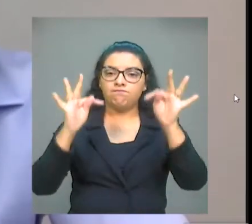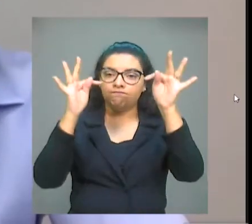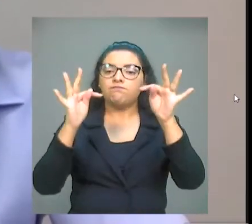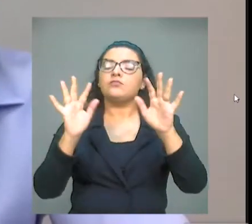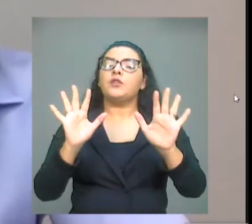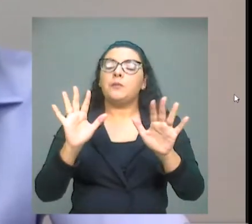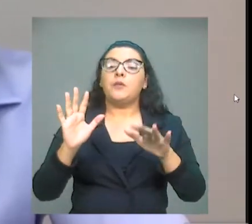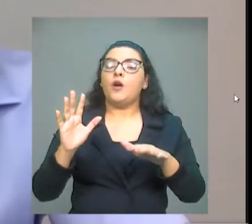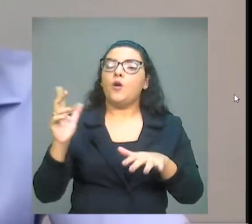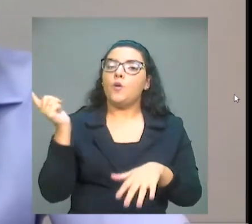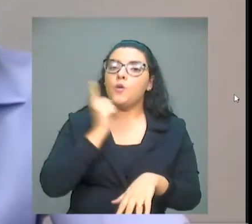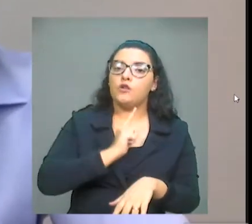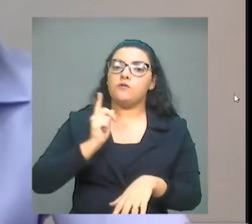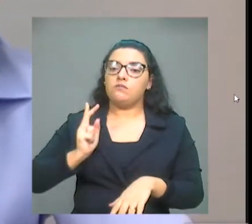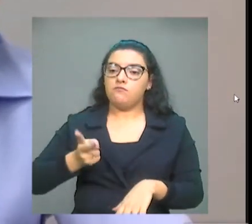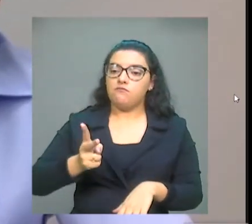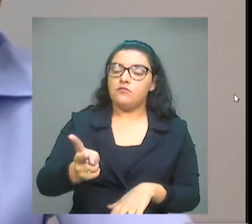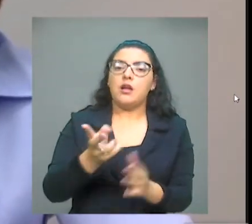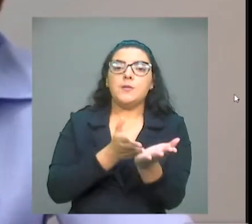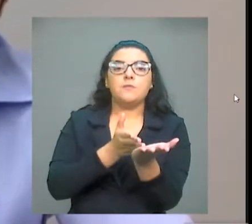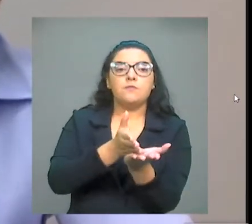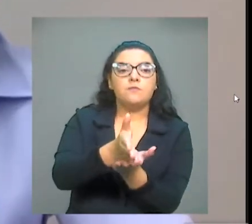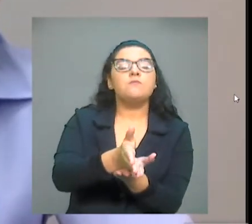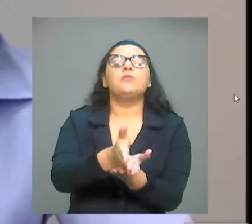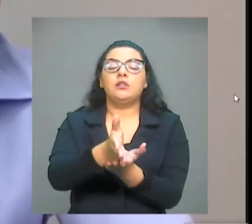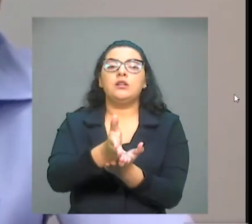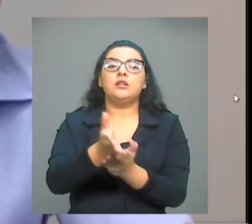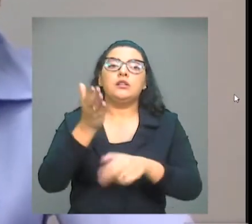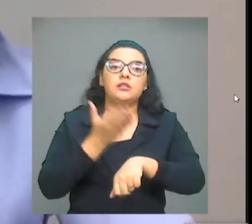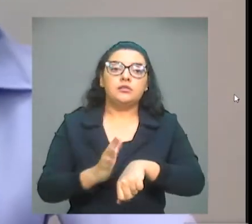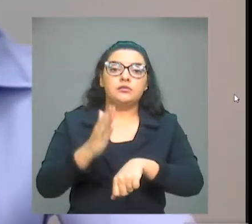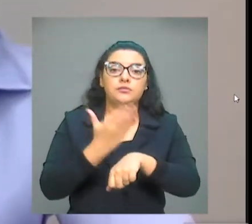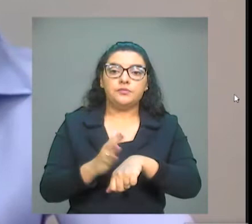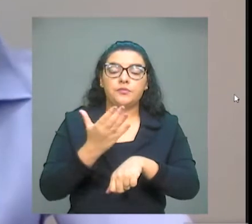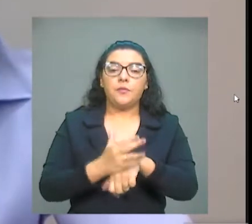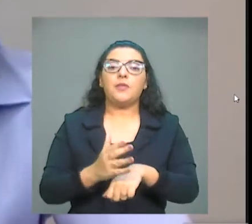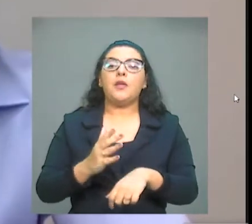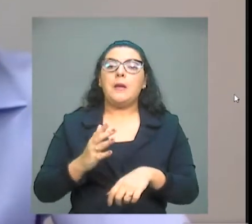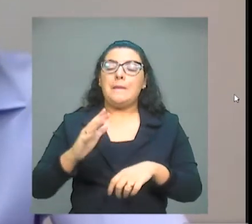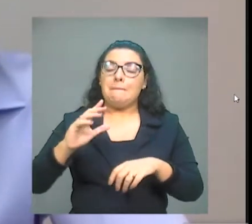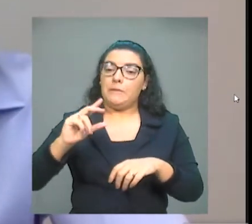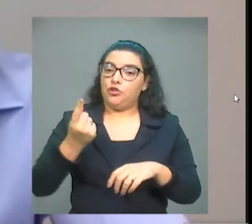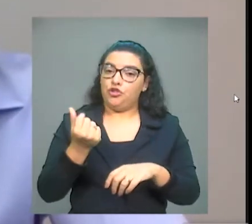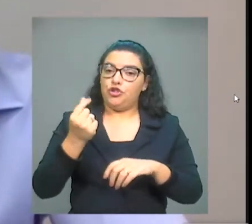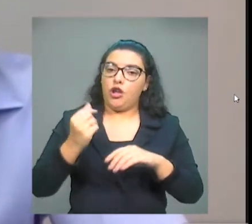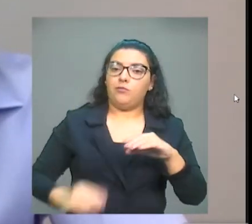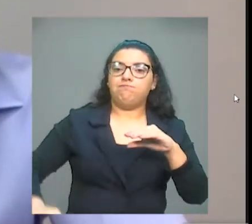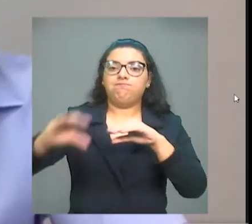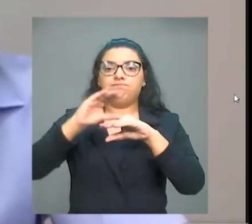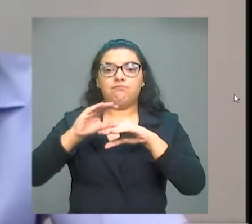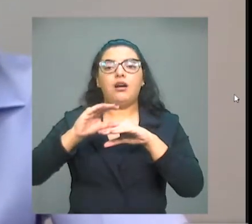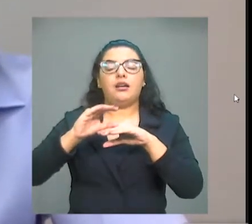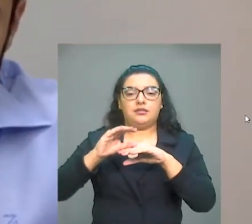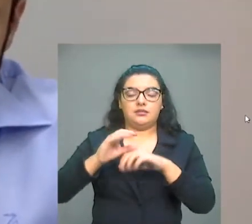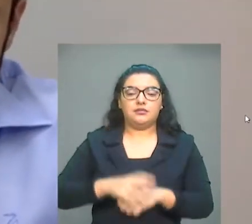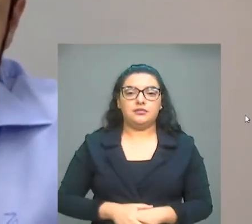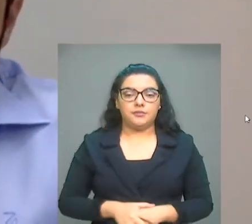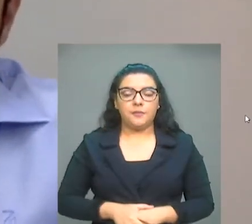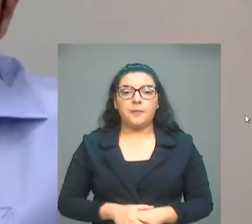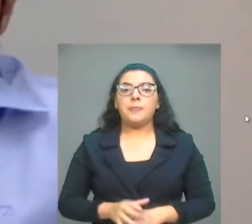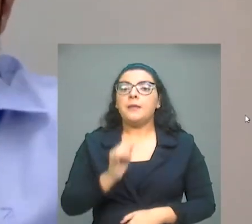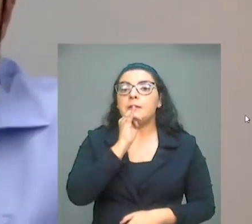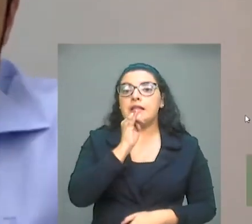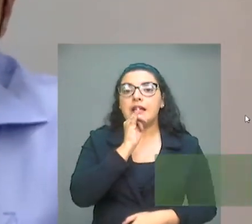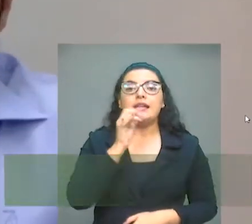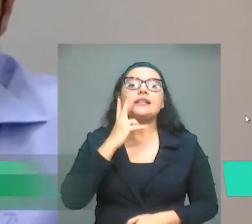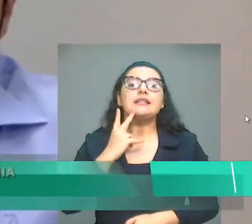César Filho, a proposta vai fortalecer o processo científico, tecnológico e de inovação da escola. O Ceará tem